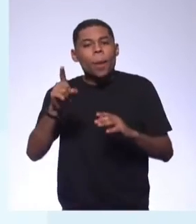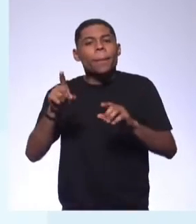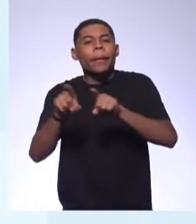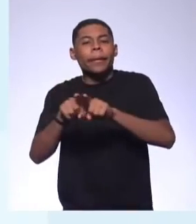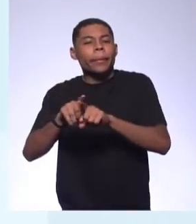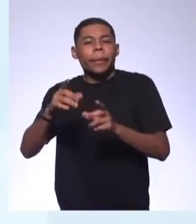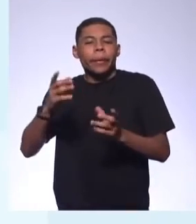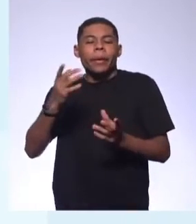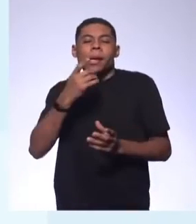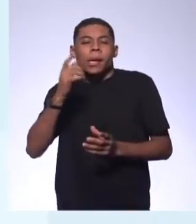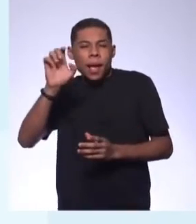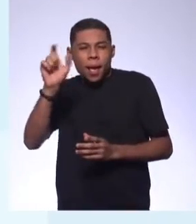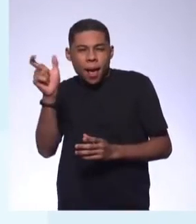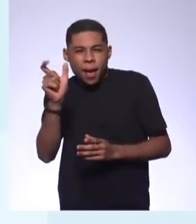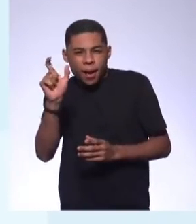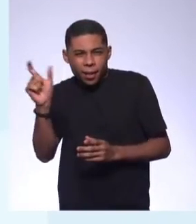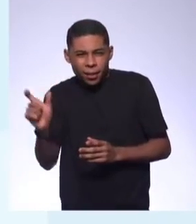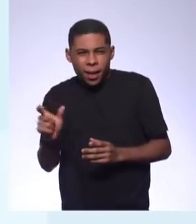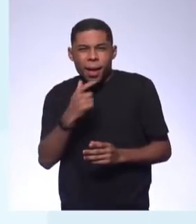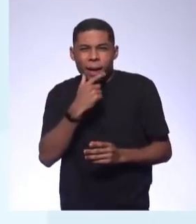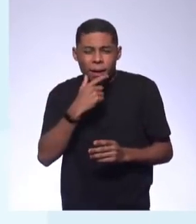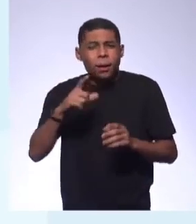né, em 1785,